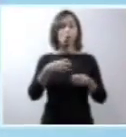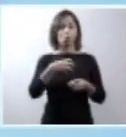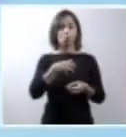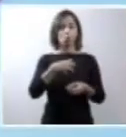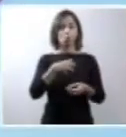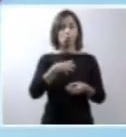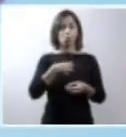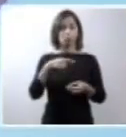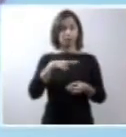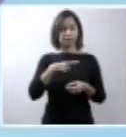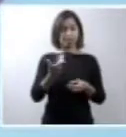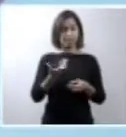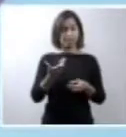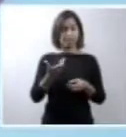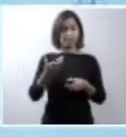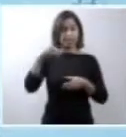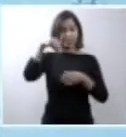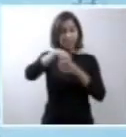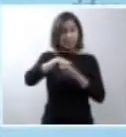essa unidade